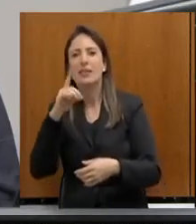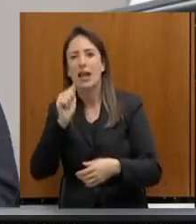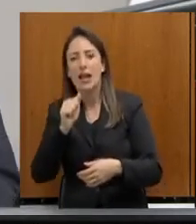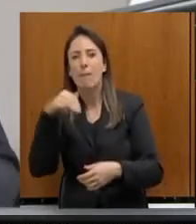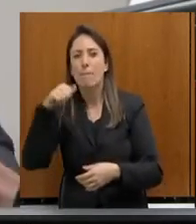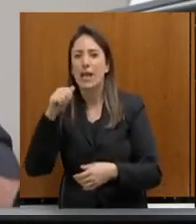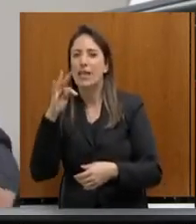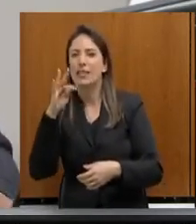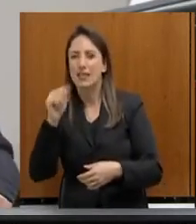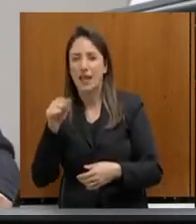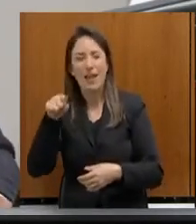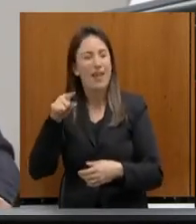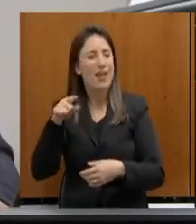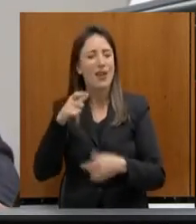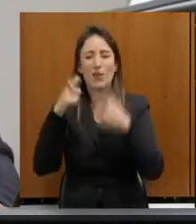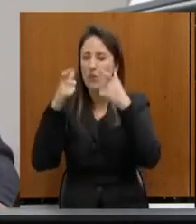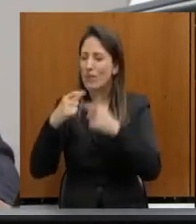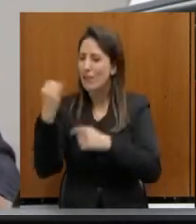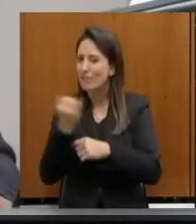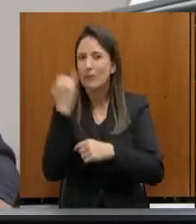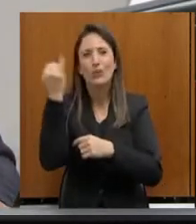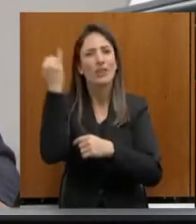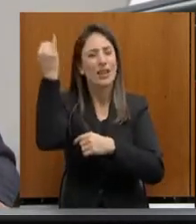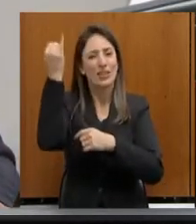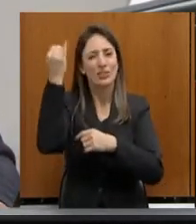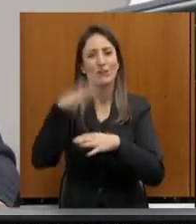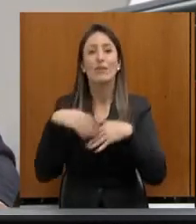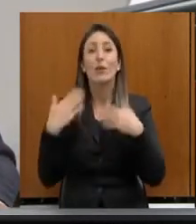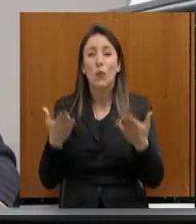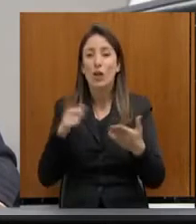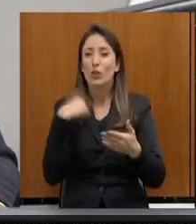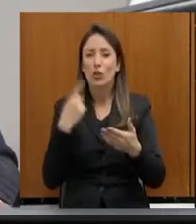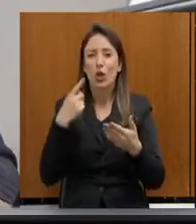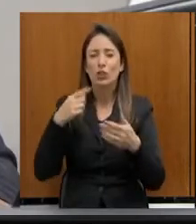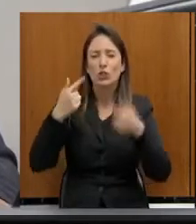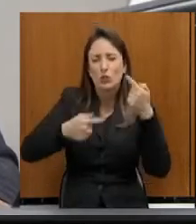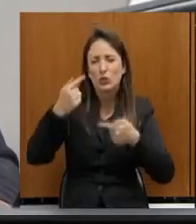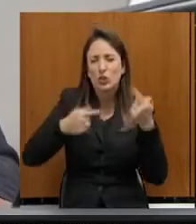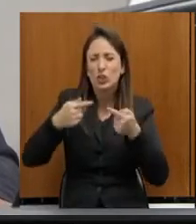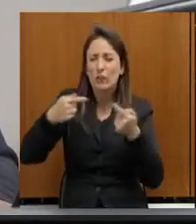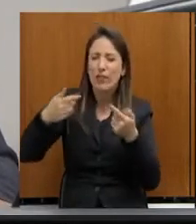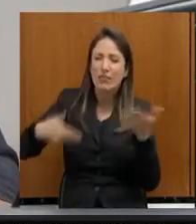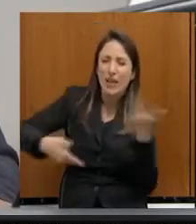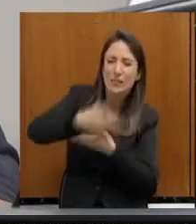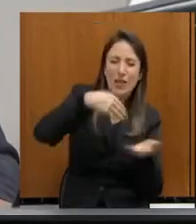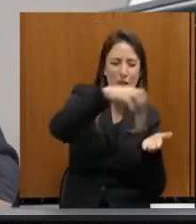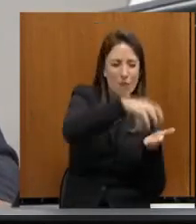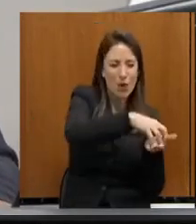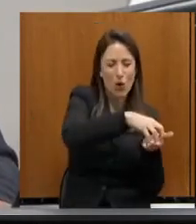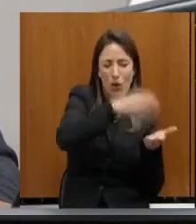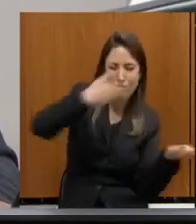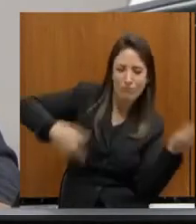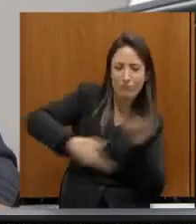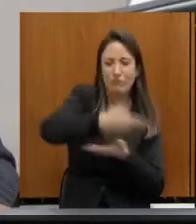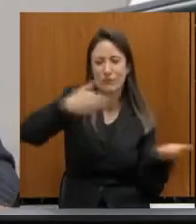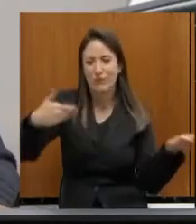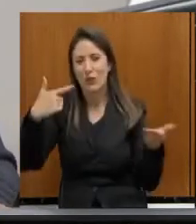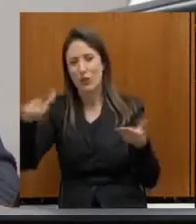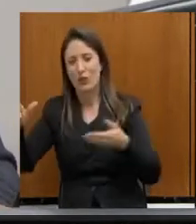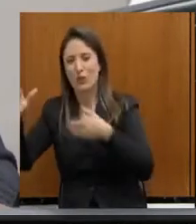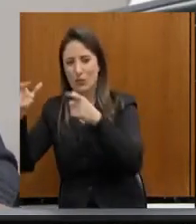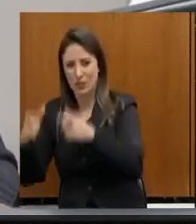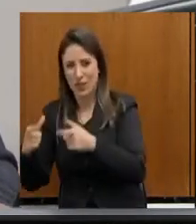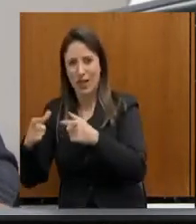mas E todas as vezes que nós discutimos a transferência Nossa seguravam sempre há esta